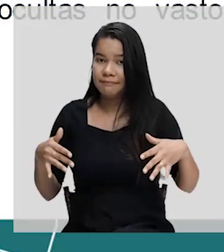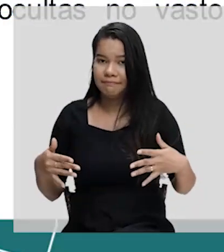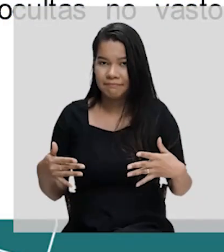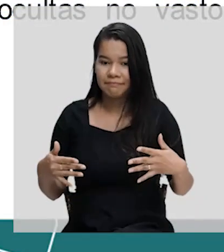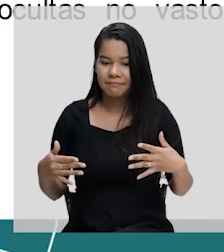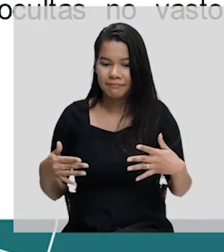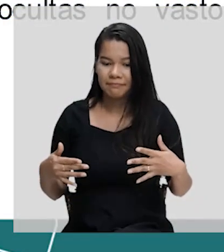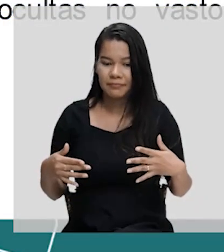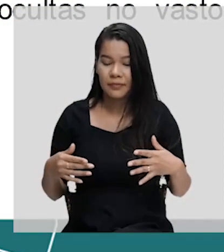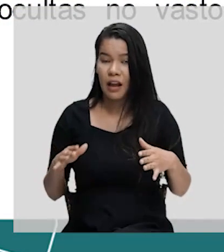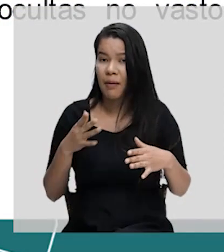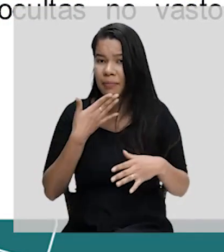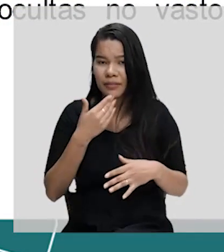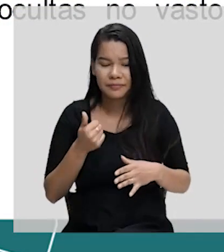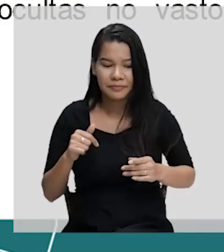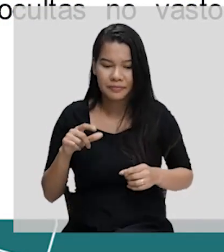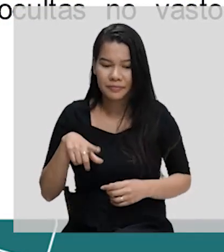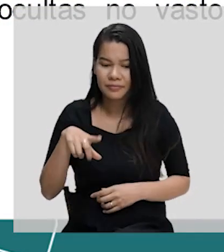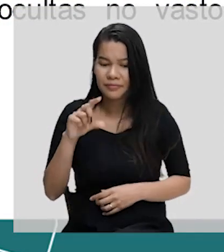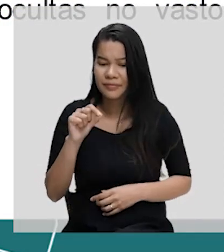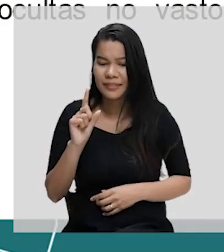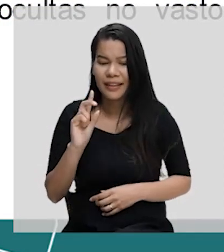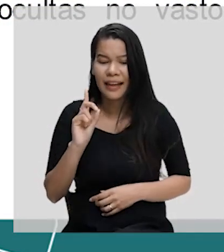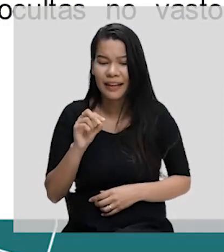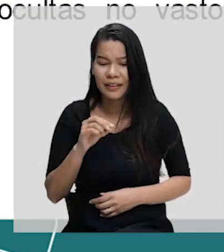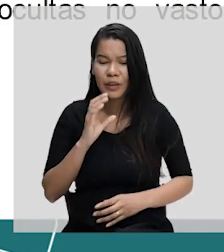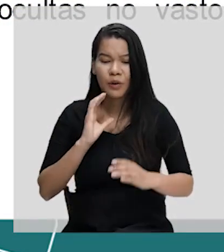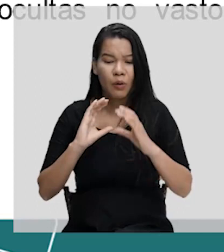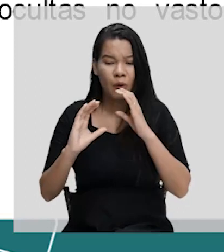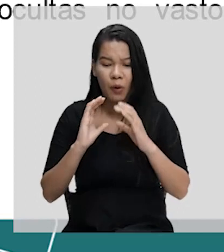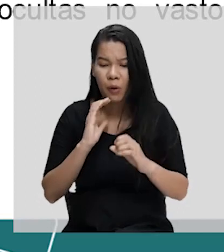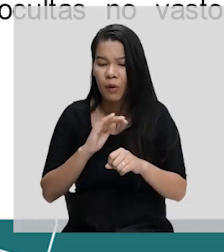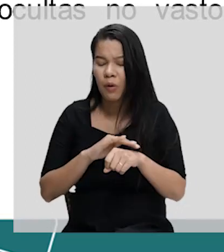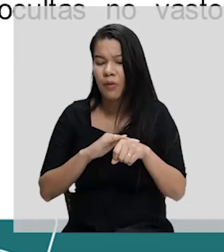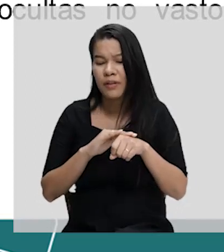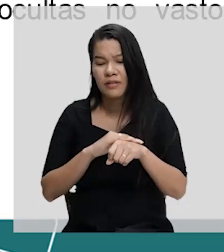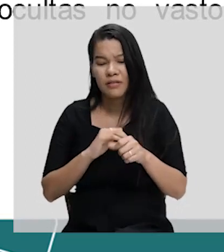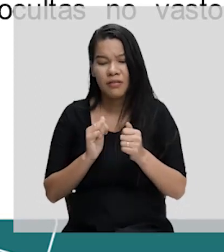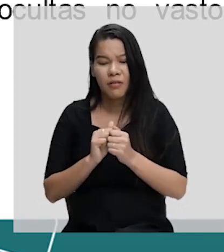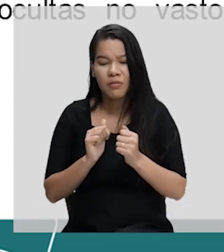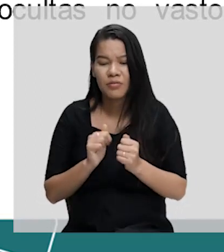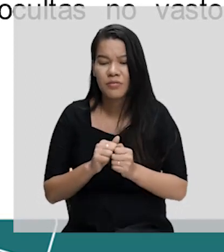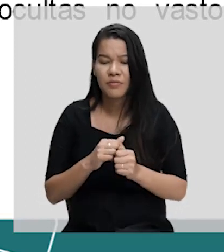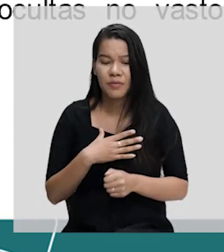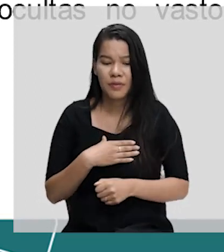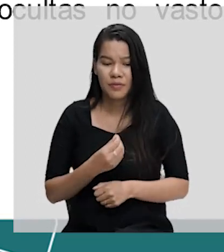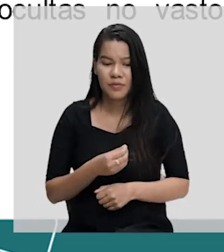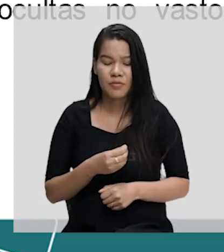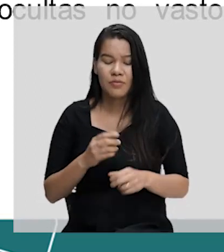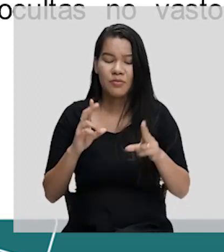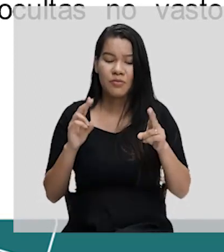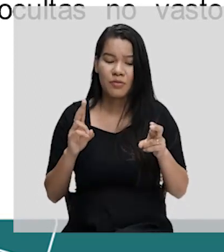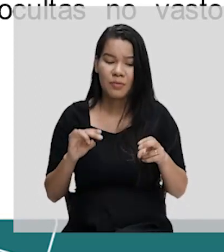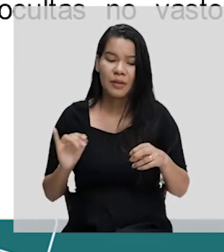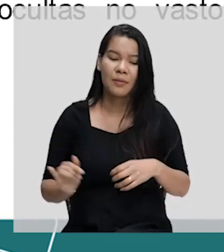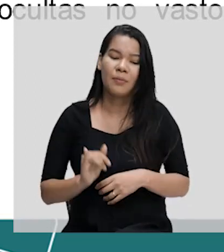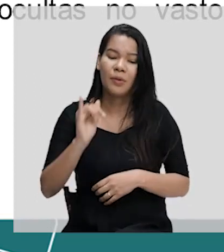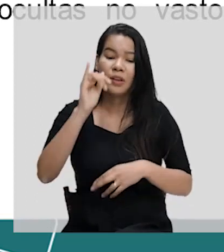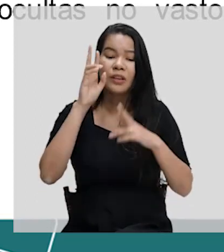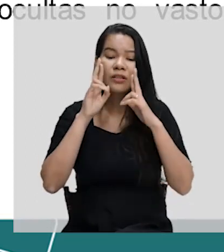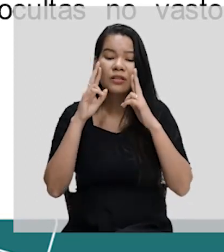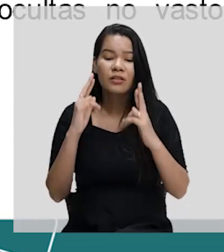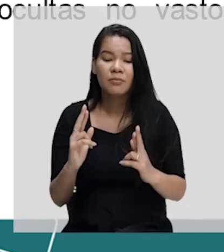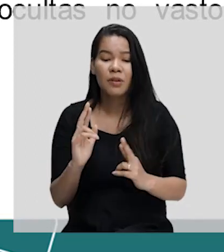ainda é dialogar com os filhos sobre a importância do respeito ao próximo e da preservação da